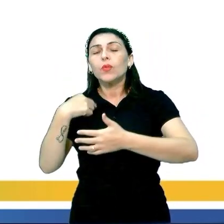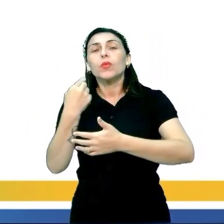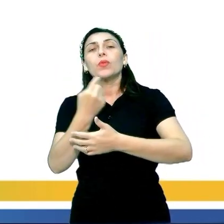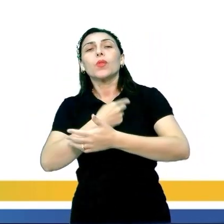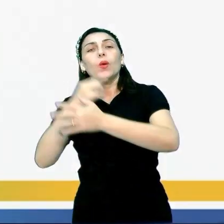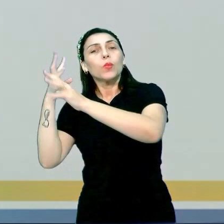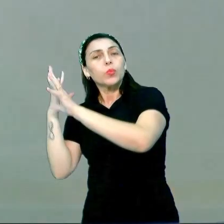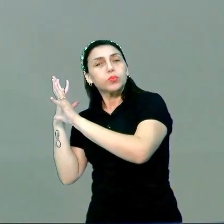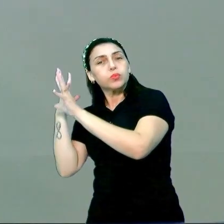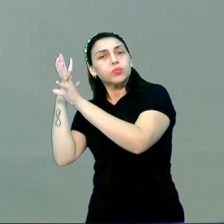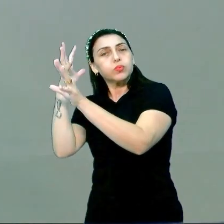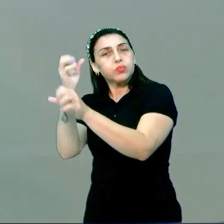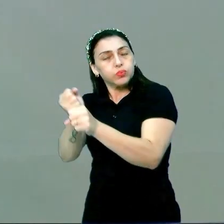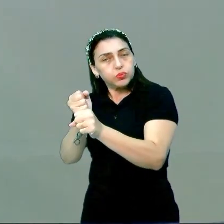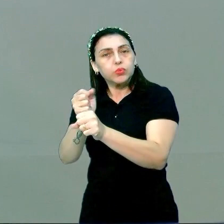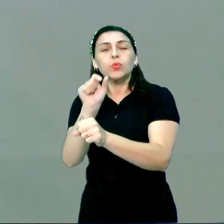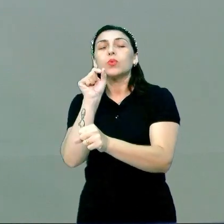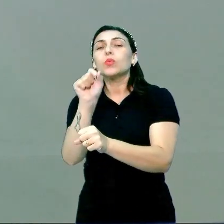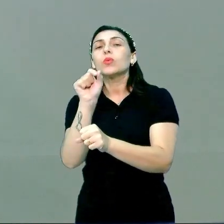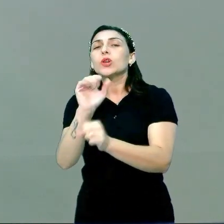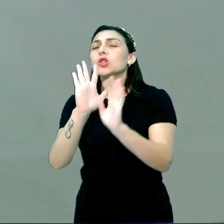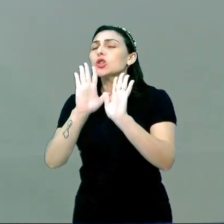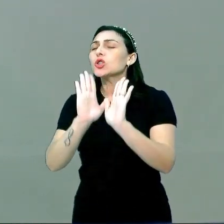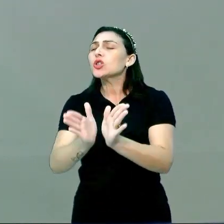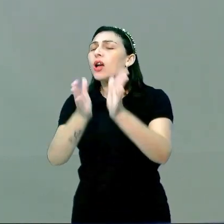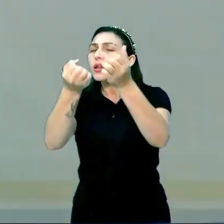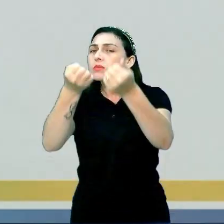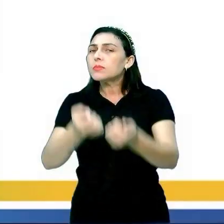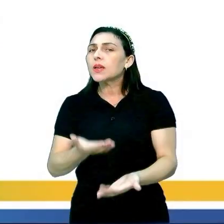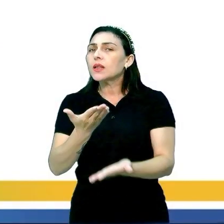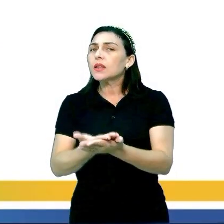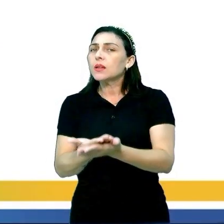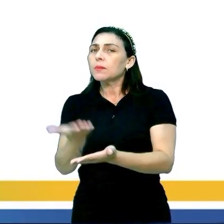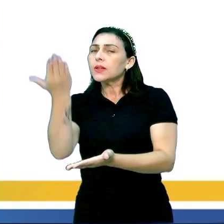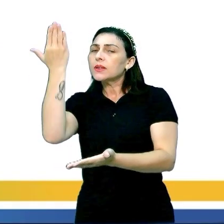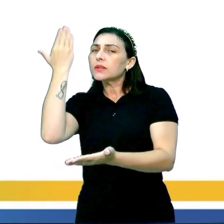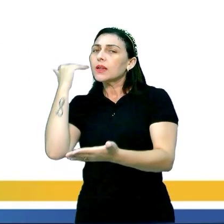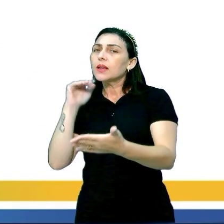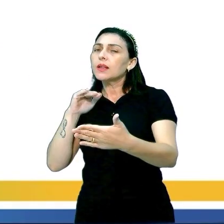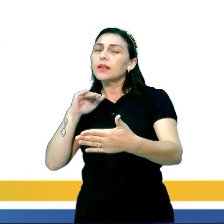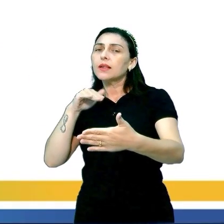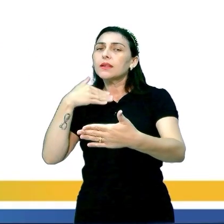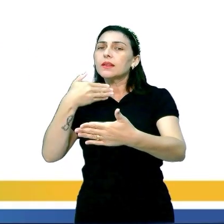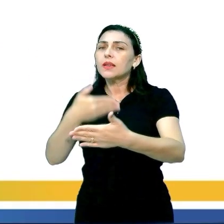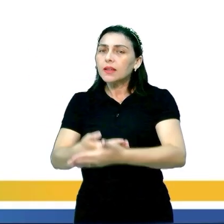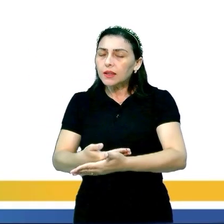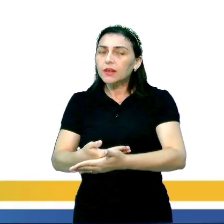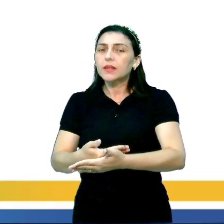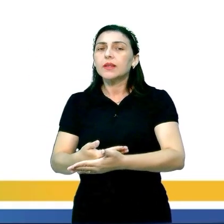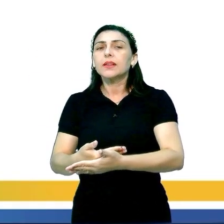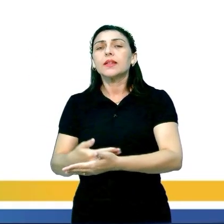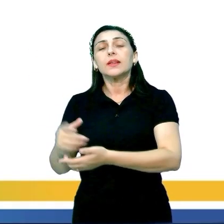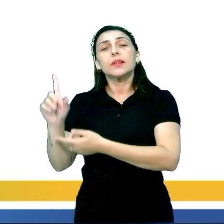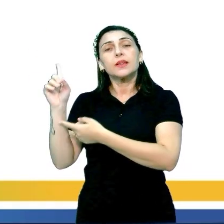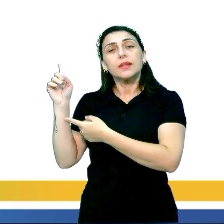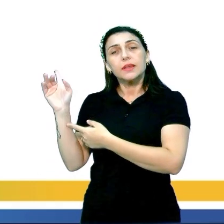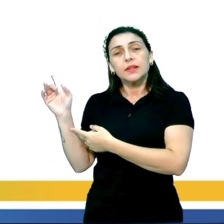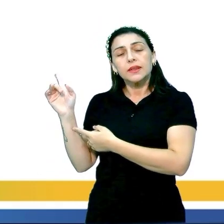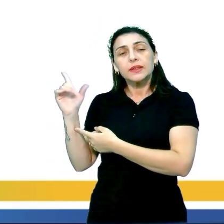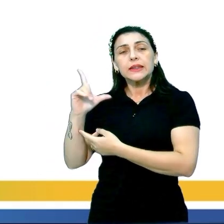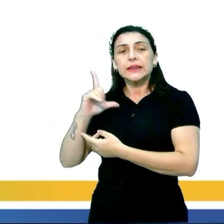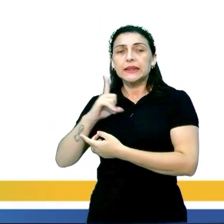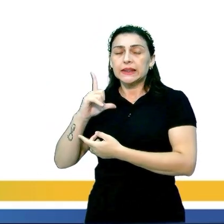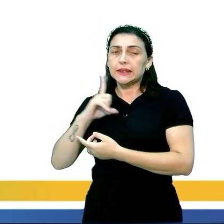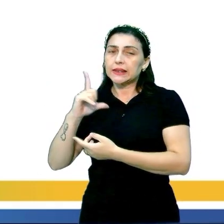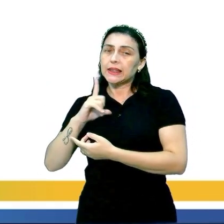gente resgata aí aquilo que foi trabalhado até aqui, né? Então, inferência, né? Nós temos